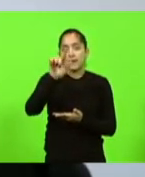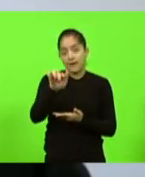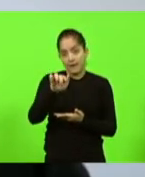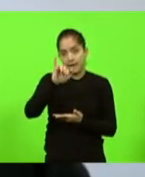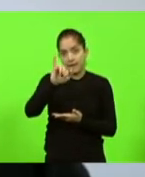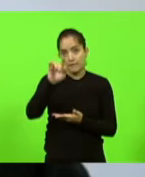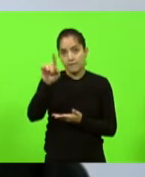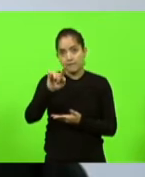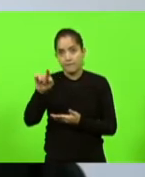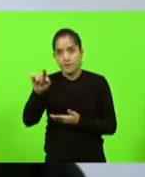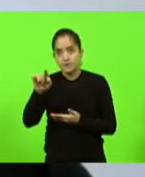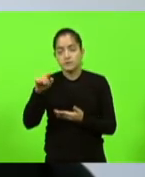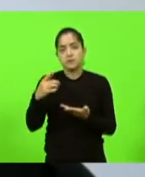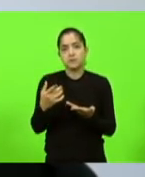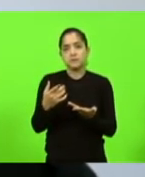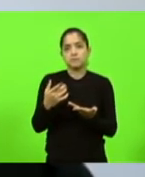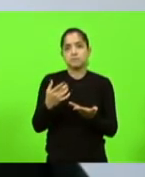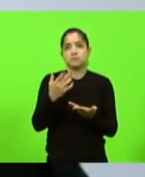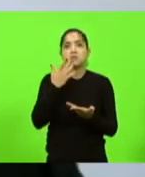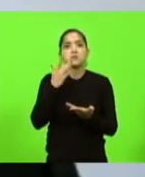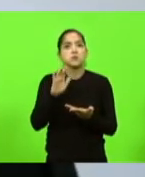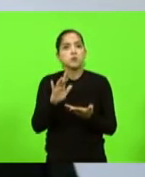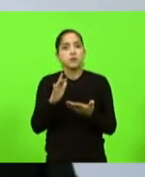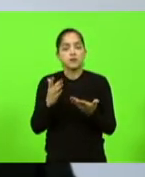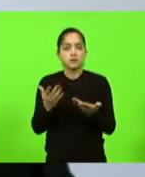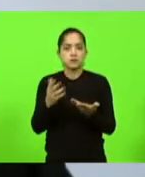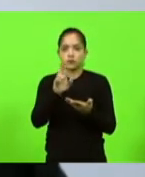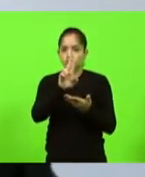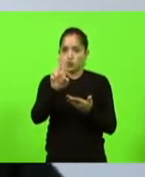têm o conhecimento que é um prefis, mas só mudou o nome.